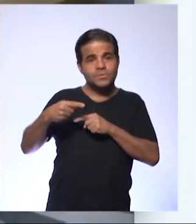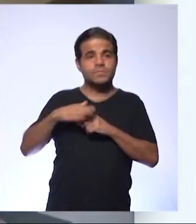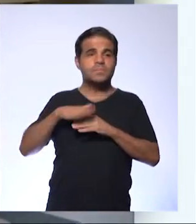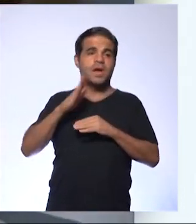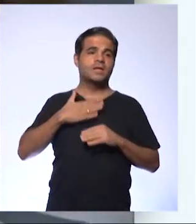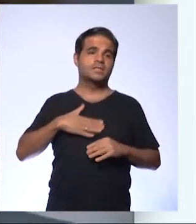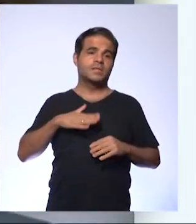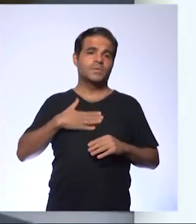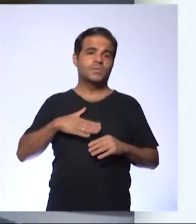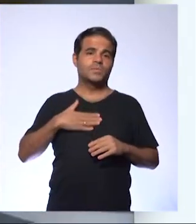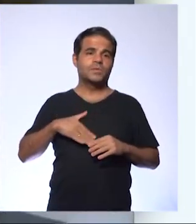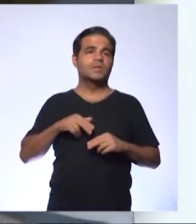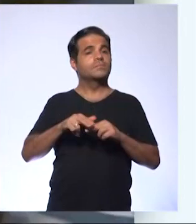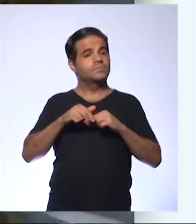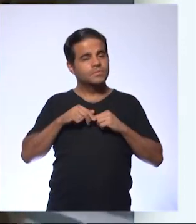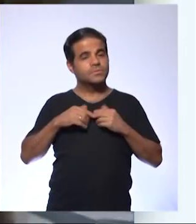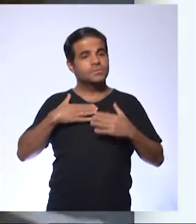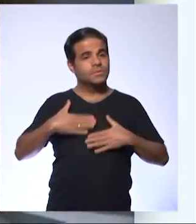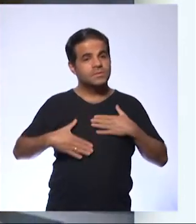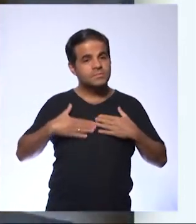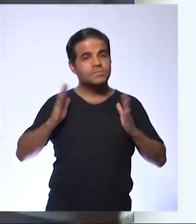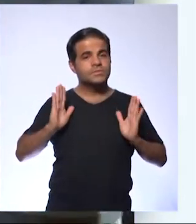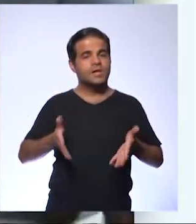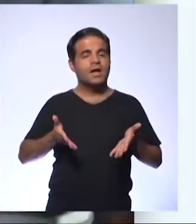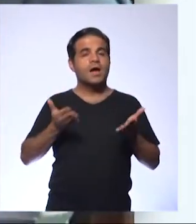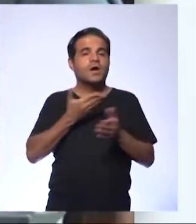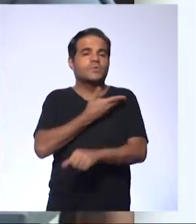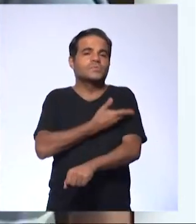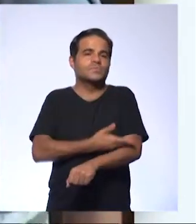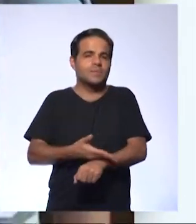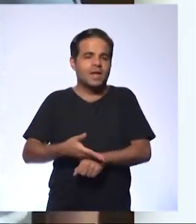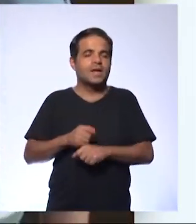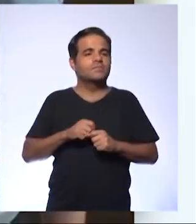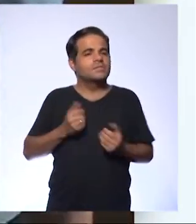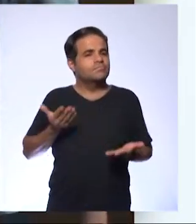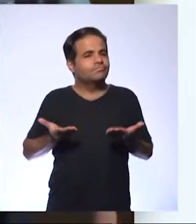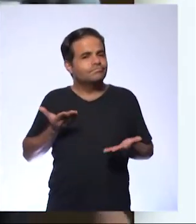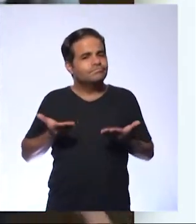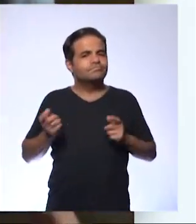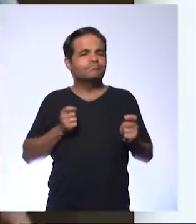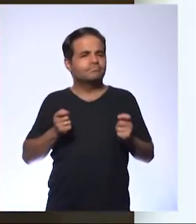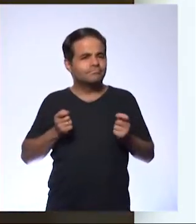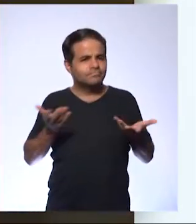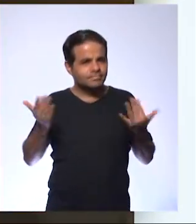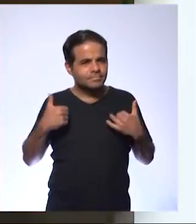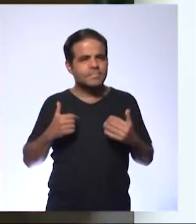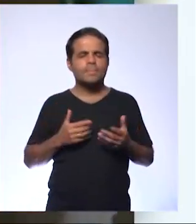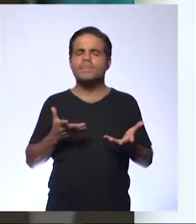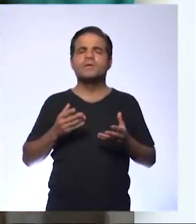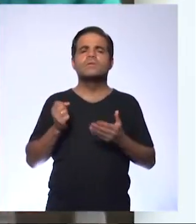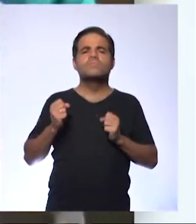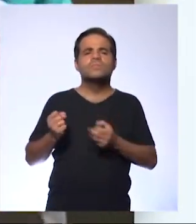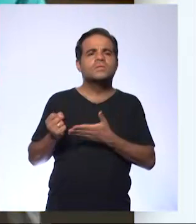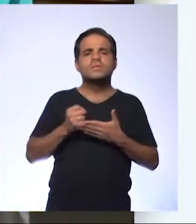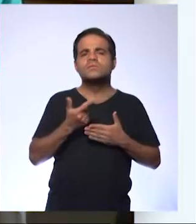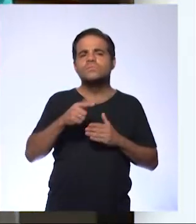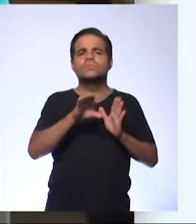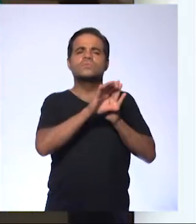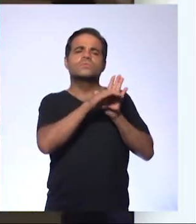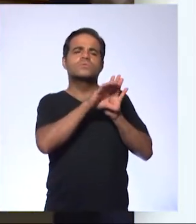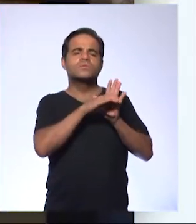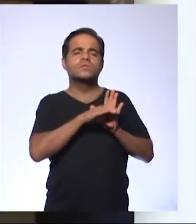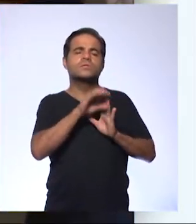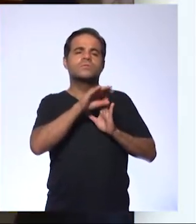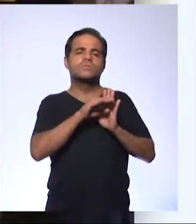tranquilo, mas por isso, né, o organismo já estava acostumado a fazer esse balanceamento. Como é que a gente pode agora trazer o outro conceito